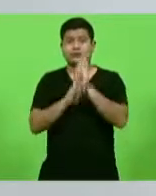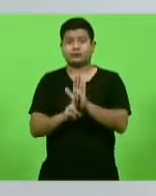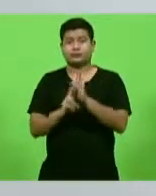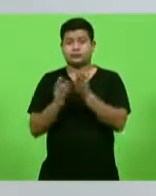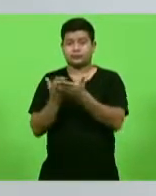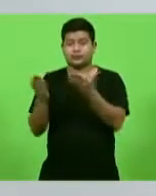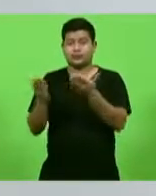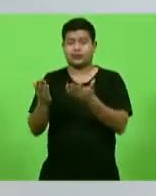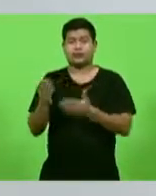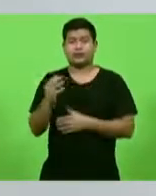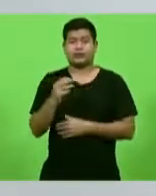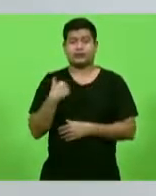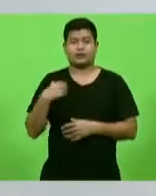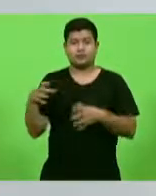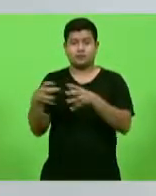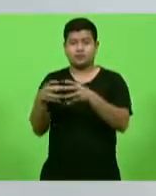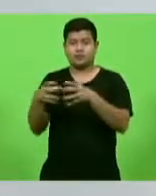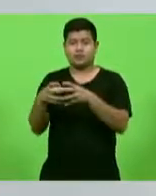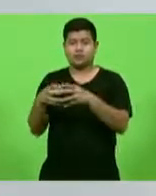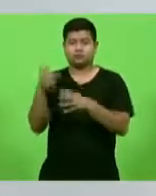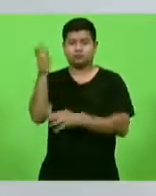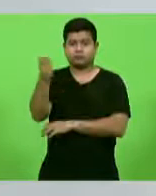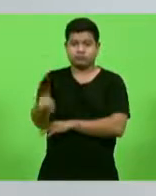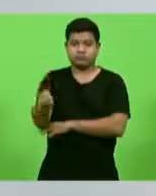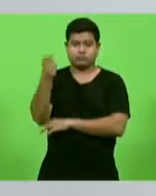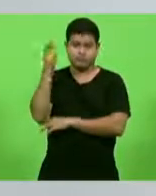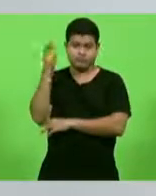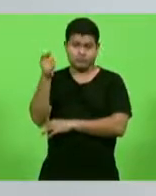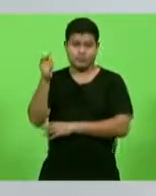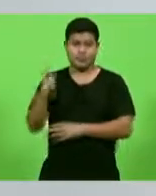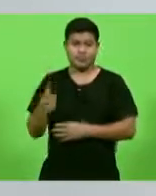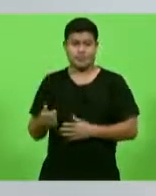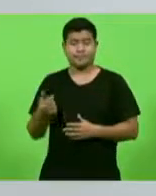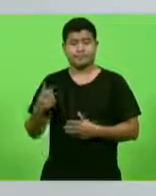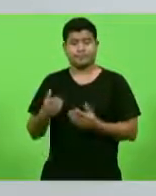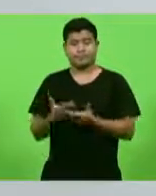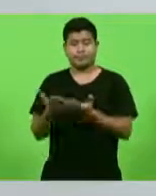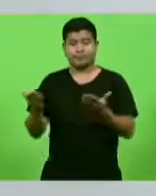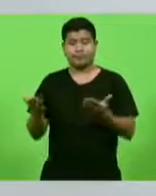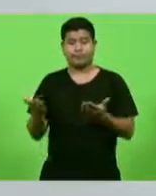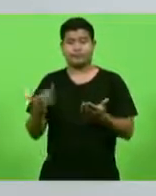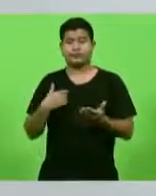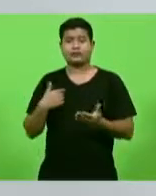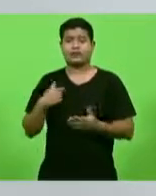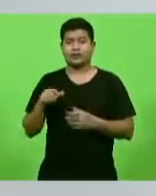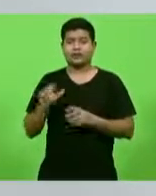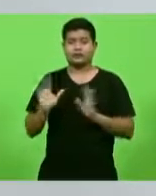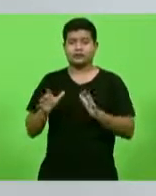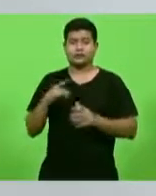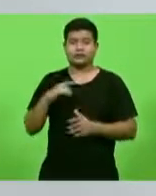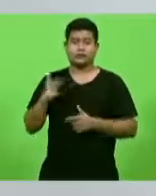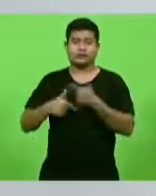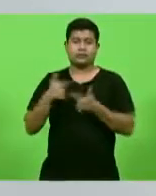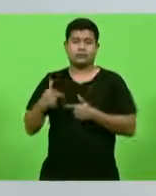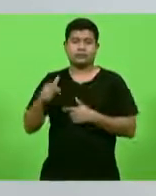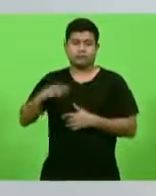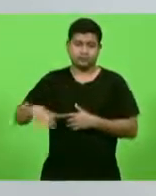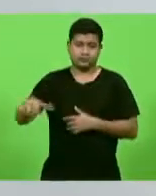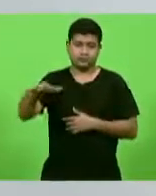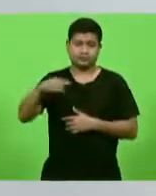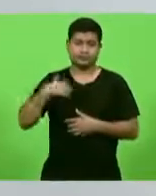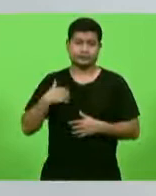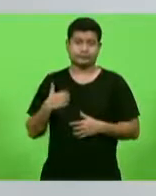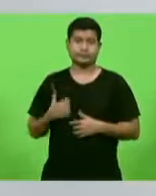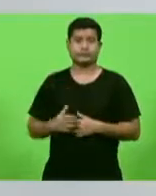da Barra da Lagoa, do Valdenir, aqui de Florianópolis, e do pessoal que está preparado para pescar tainha. E os